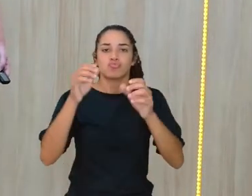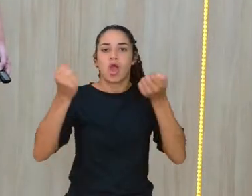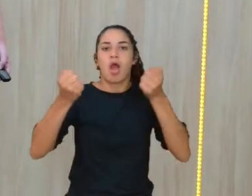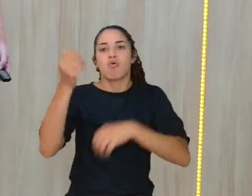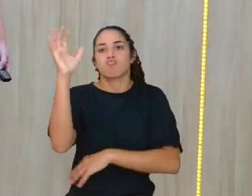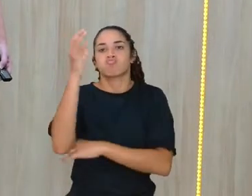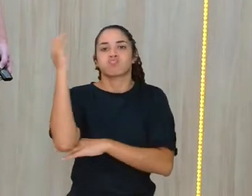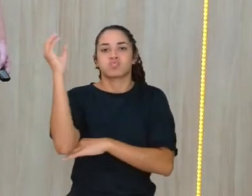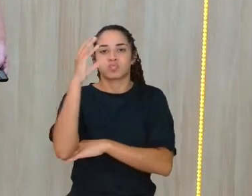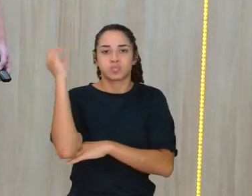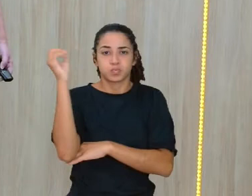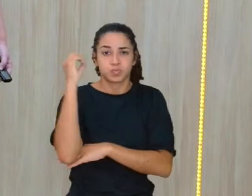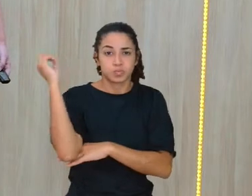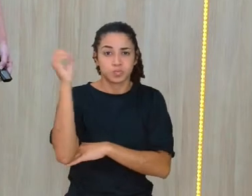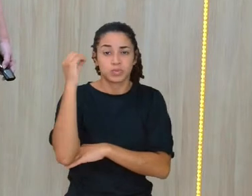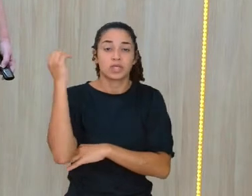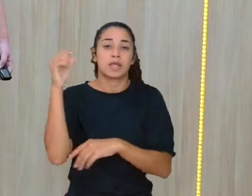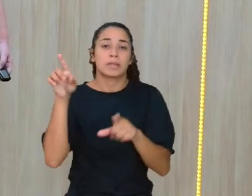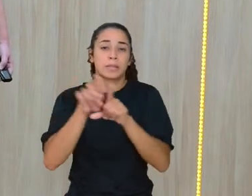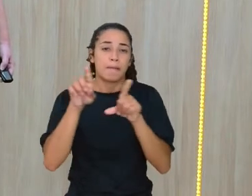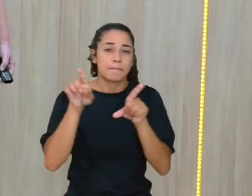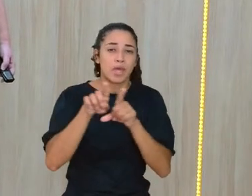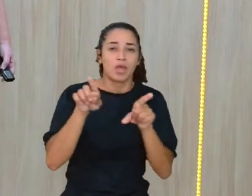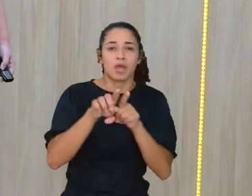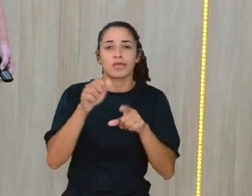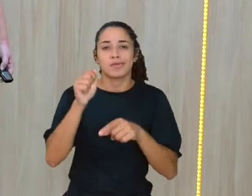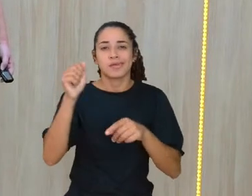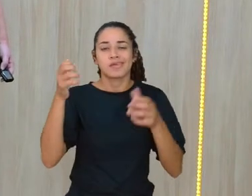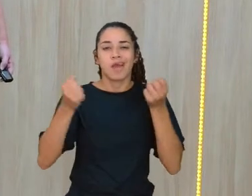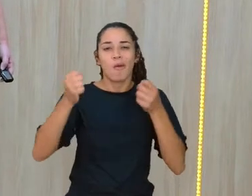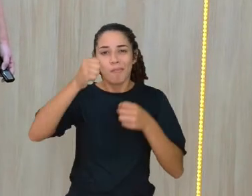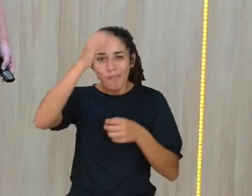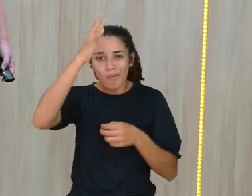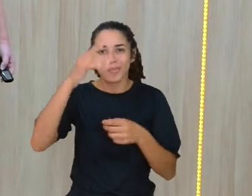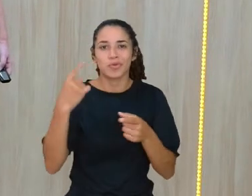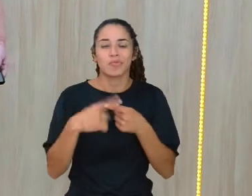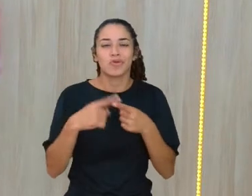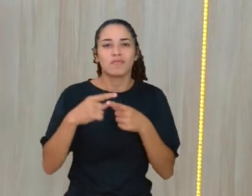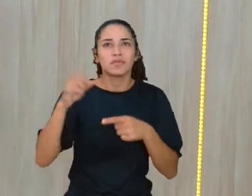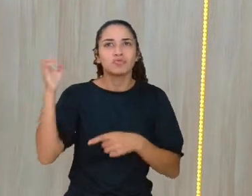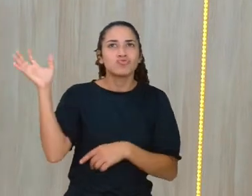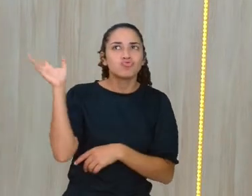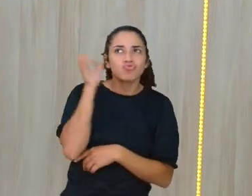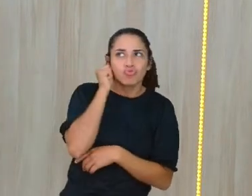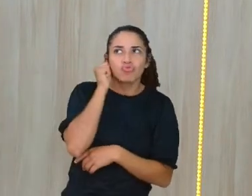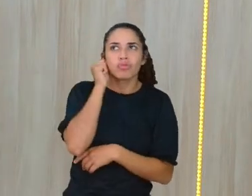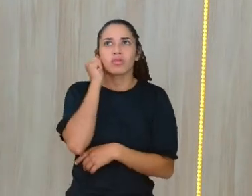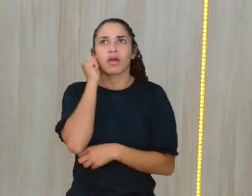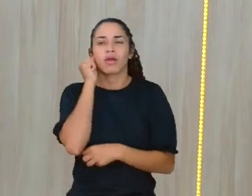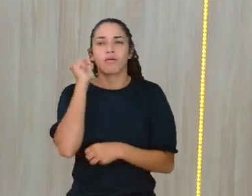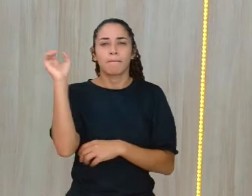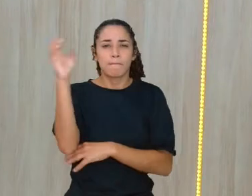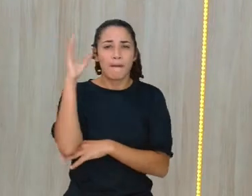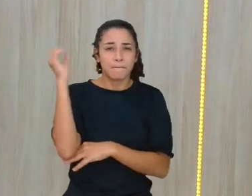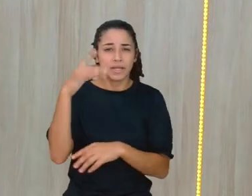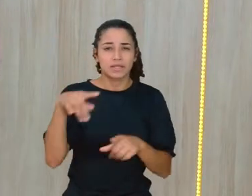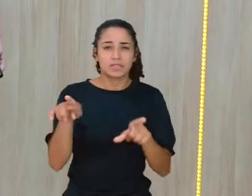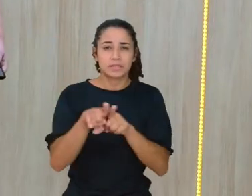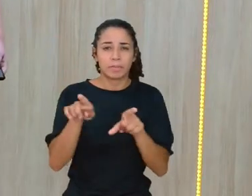bombeiros. Por quê? Porque quando escuta a sirene e você olha pelo retrovisor, você vai ler invertido,